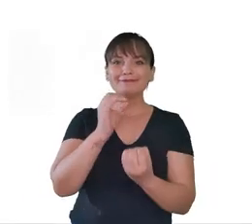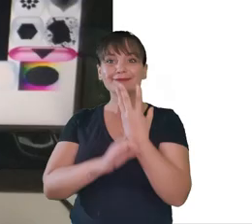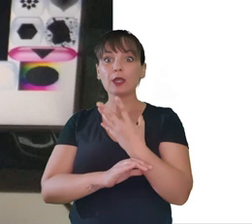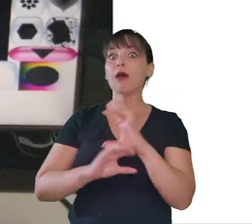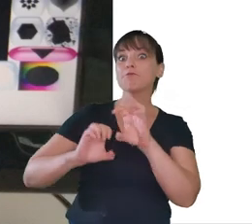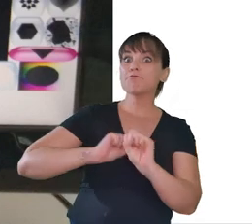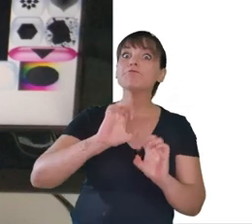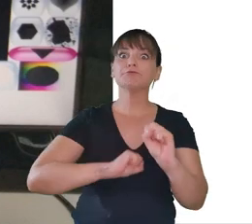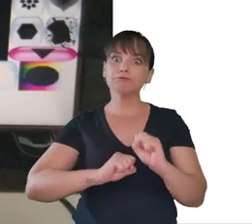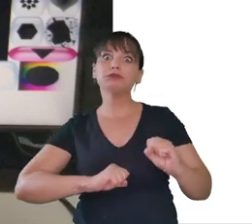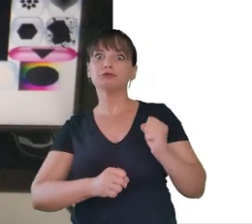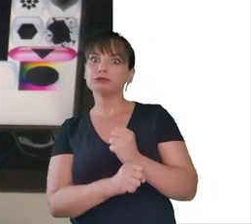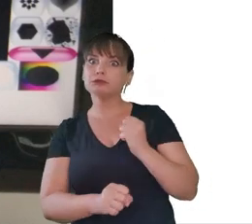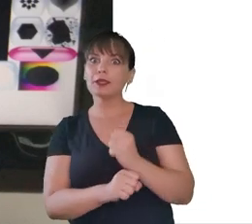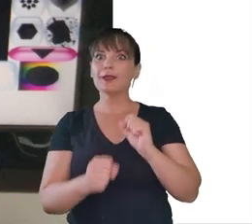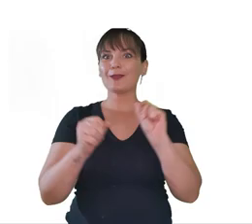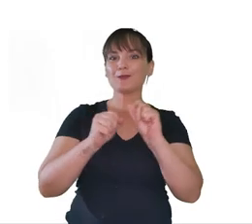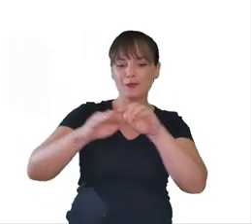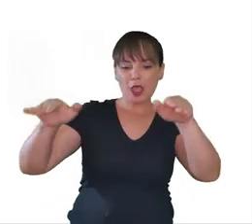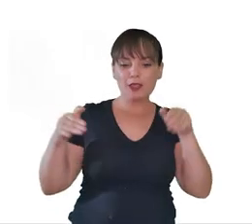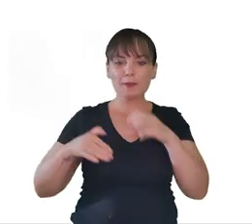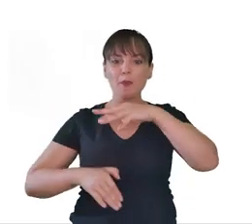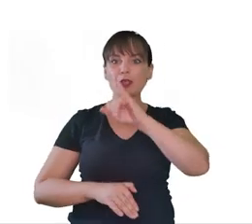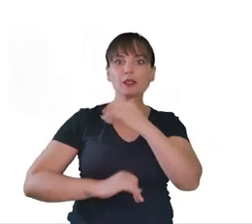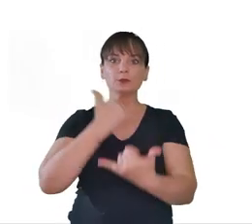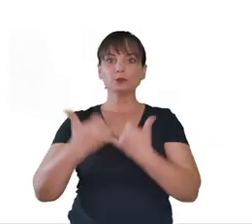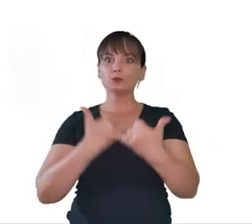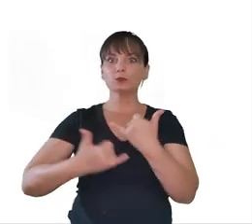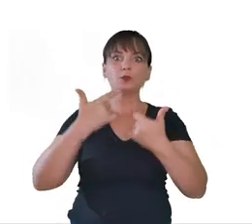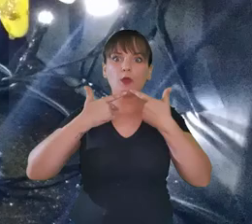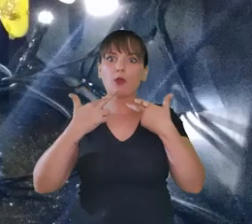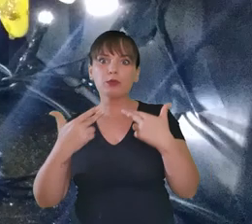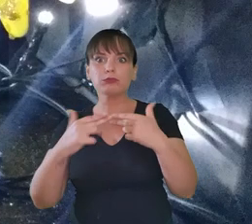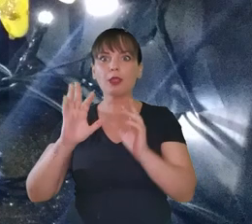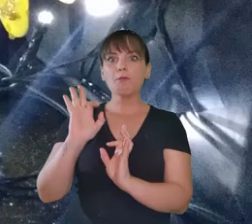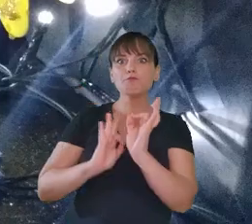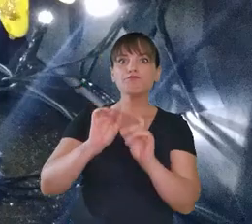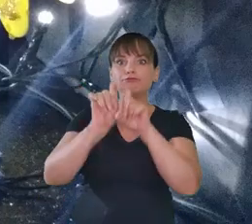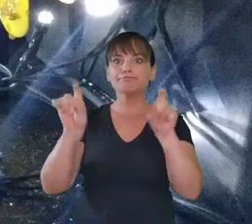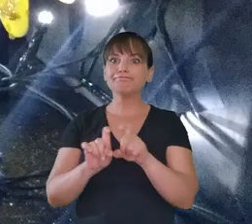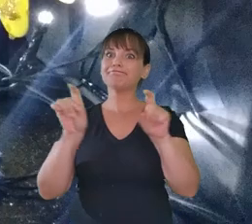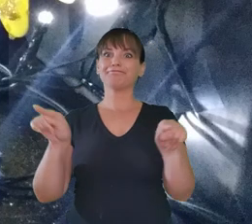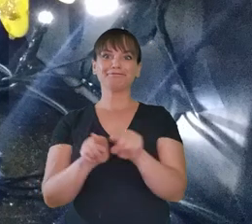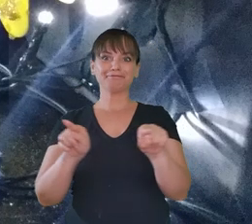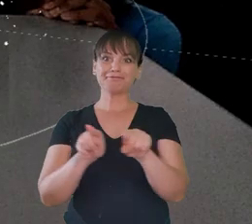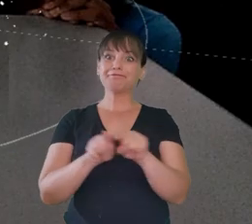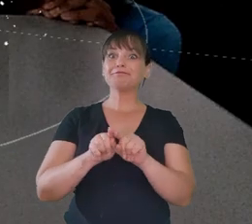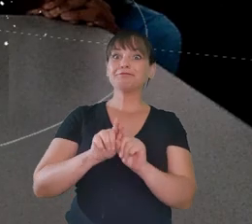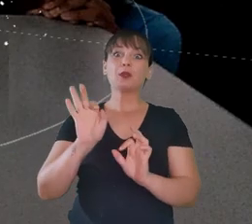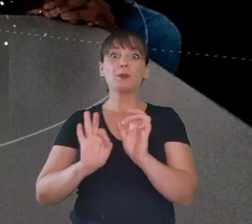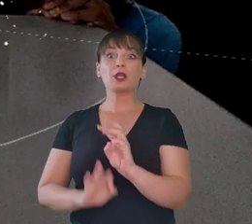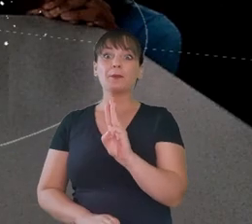mão na massa. Foi produzido maquete, jogos, muita linguagem de programação, inclusive com o